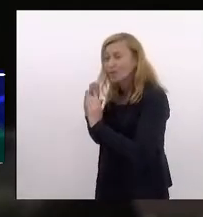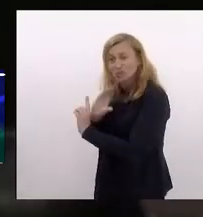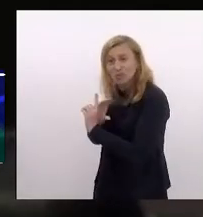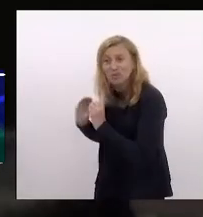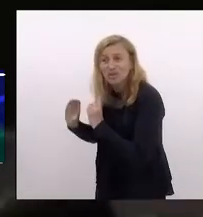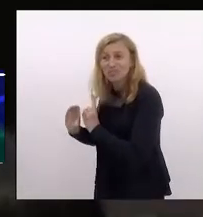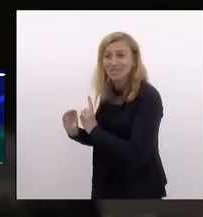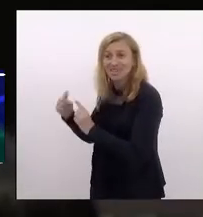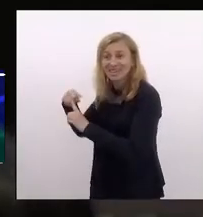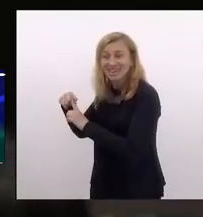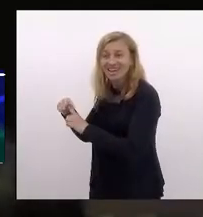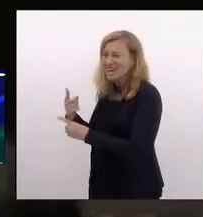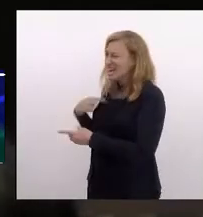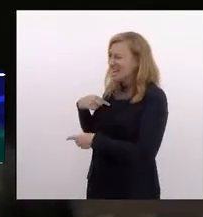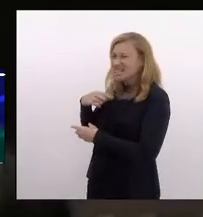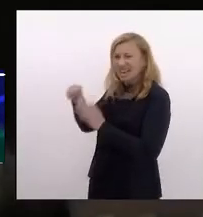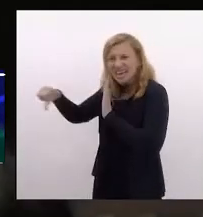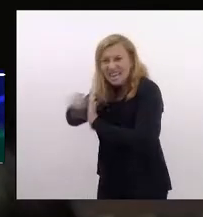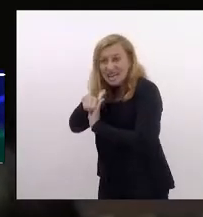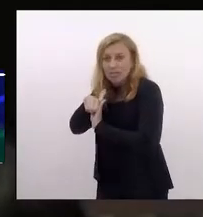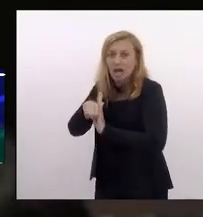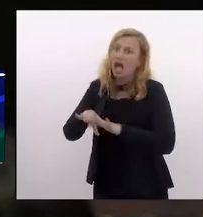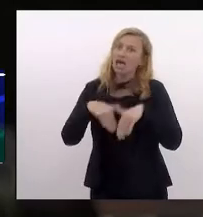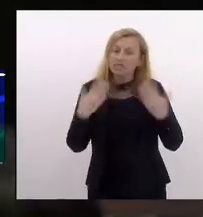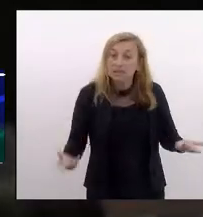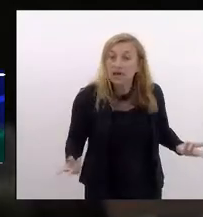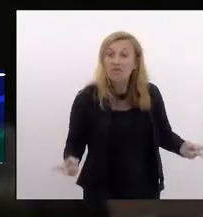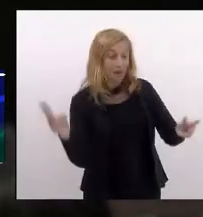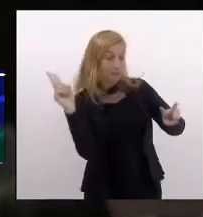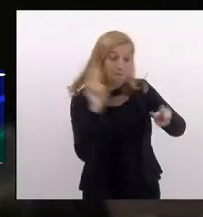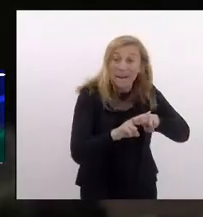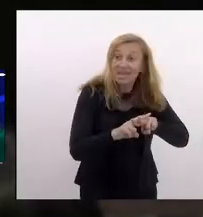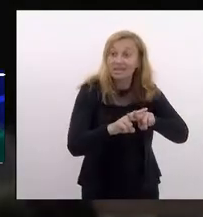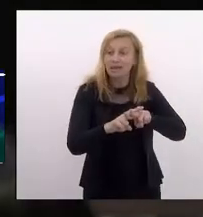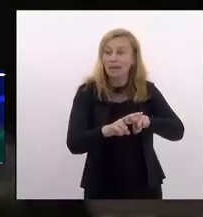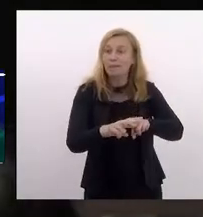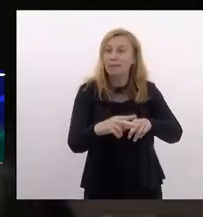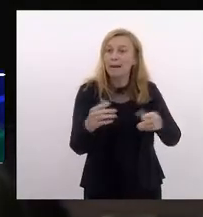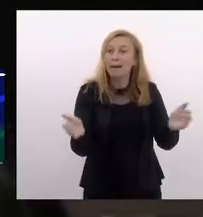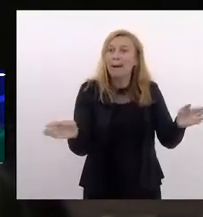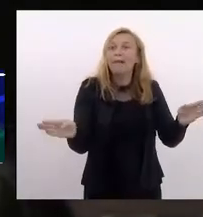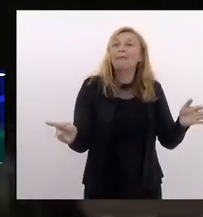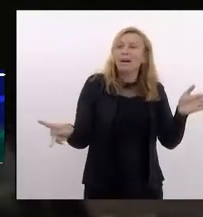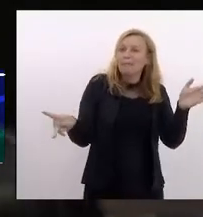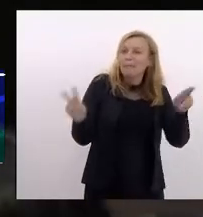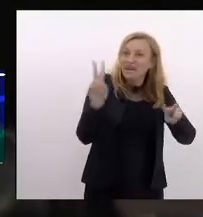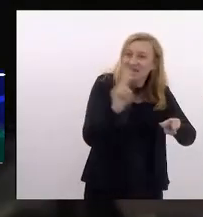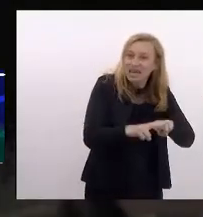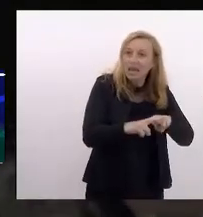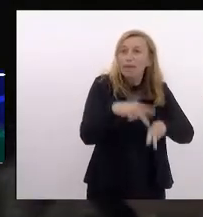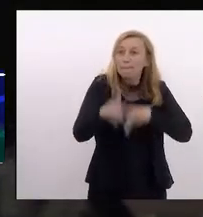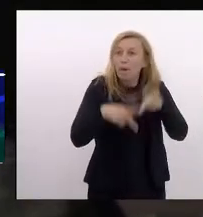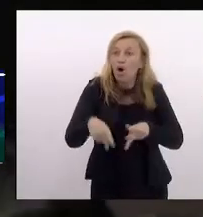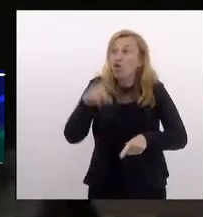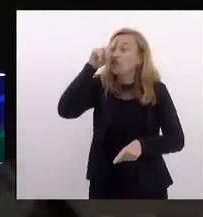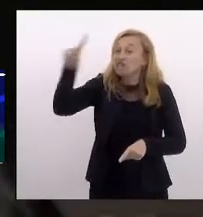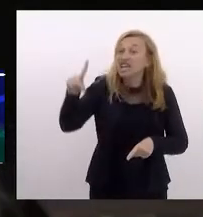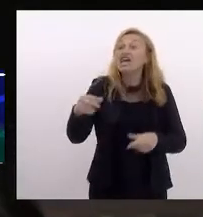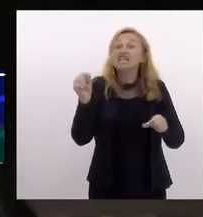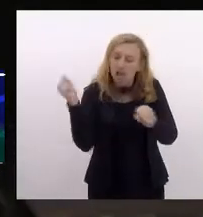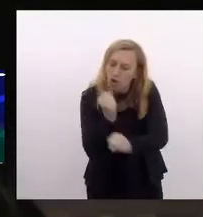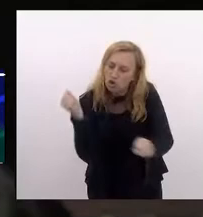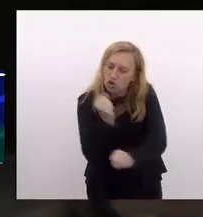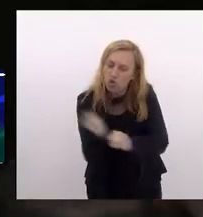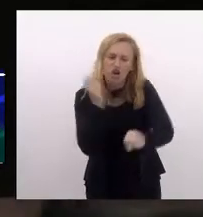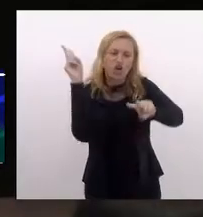culto na minha igreja isso vira crime Então vai ter que possuir cadeia para aprender crente é e vai ter que